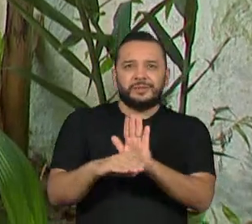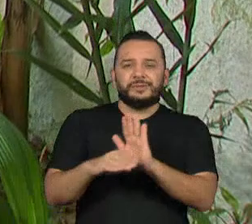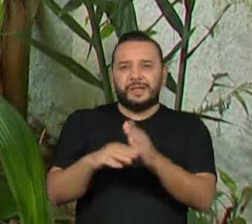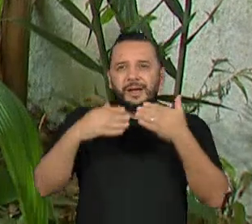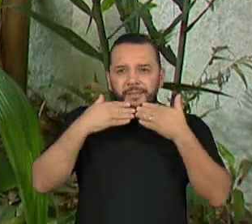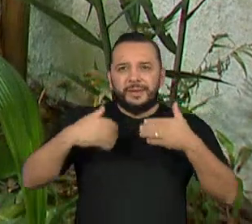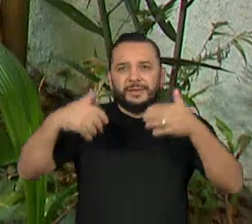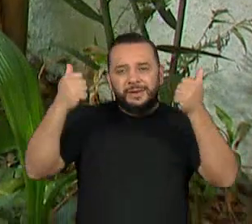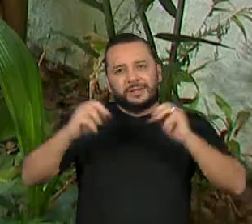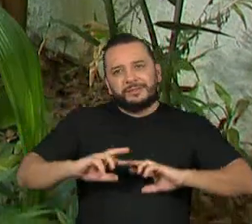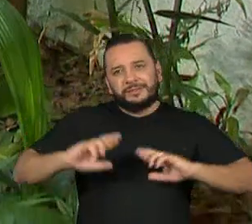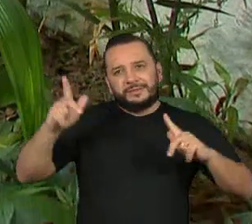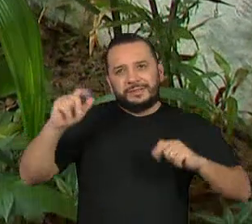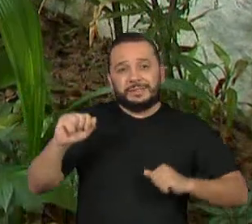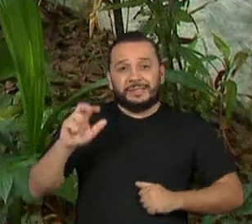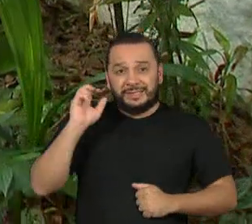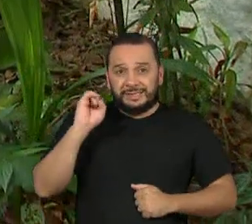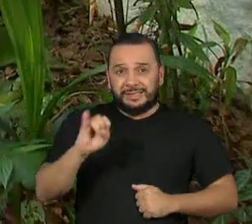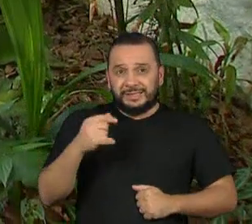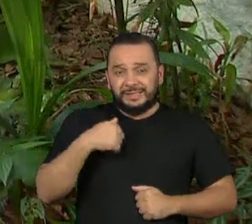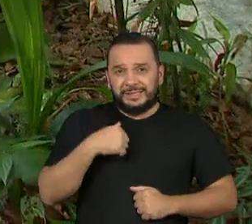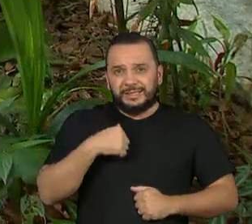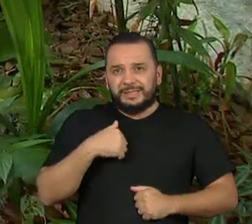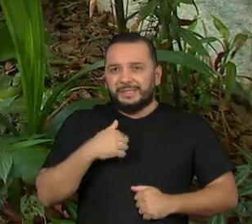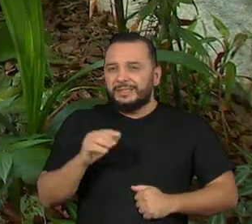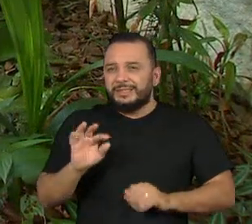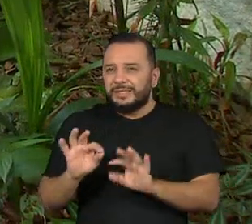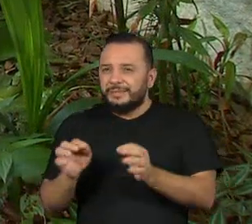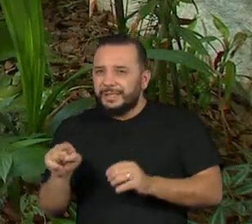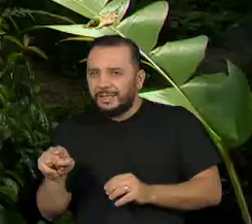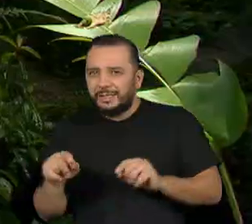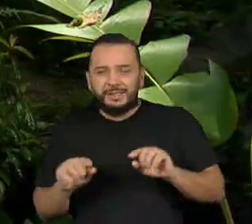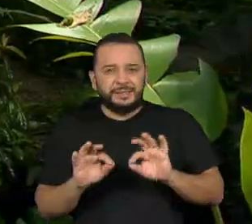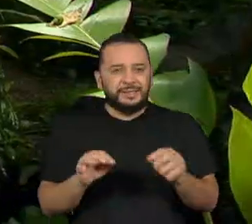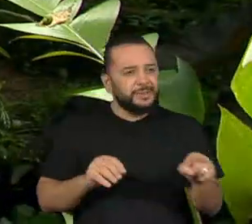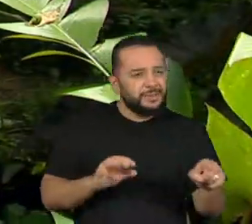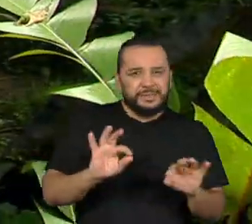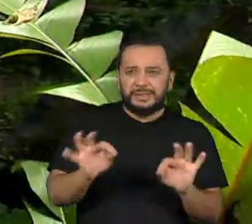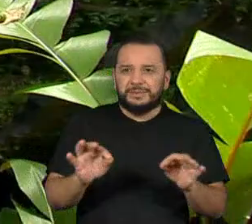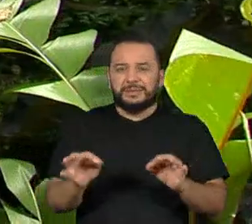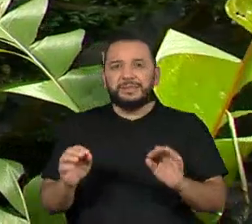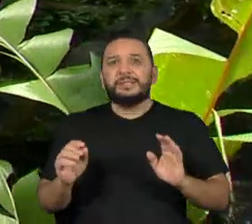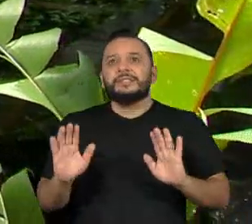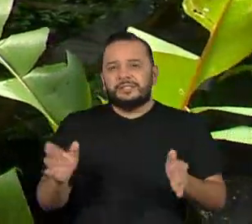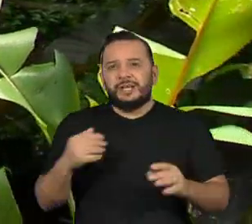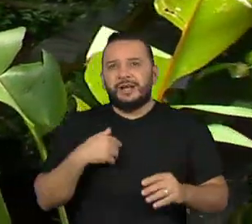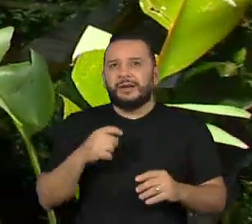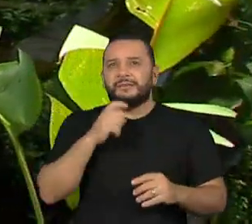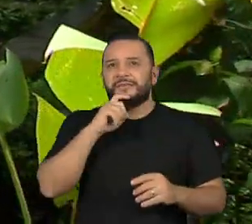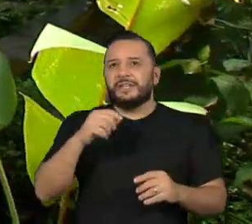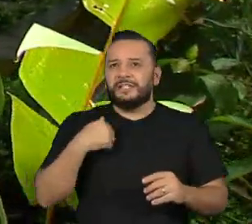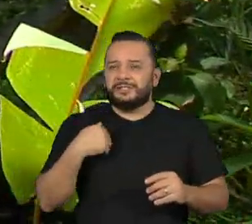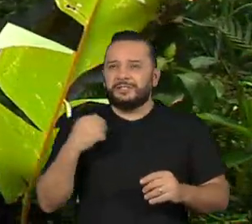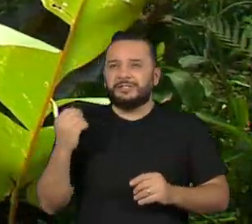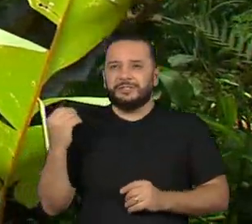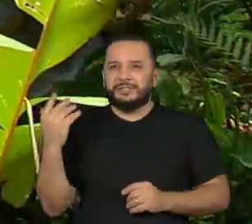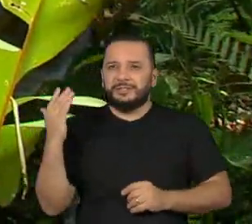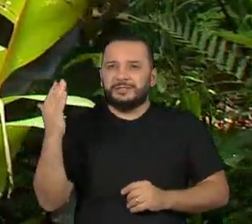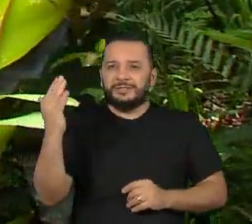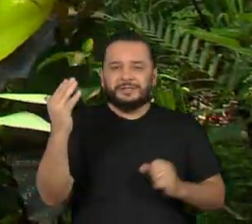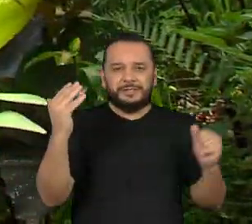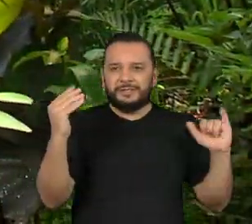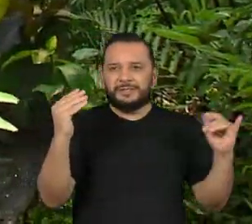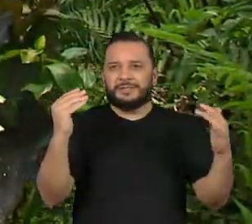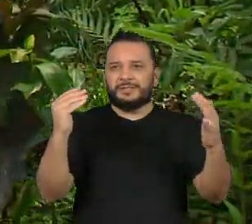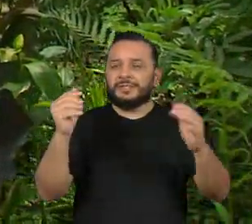Porque se a gente faz um jardim assim aqui, outro ali, outro ali, outro ali, vai criando corredores para esses bichos poderem habitar, para